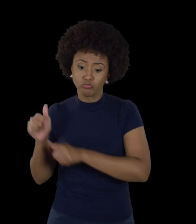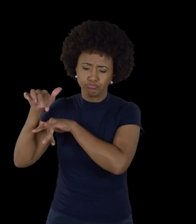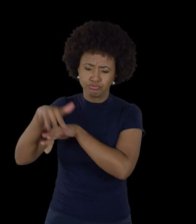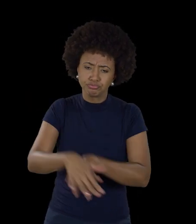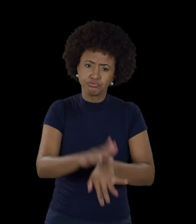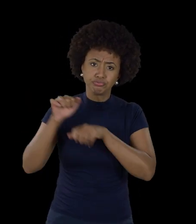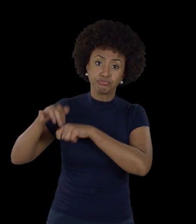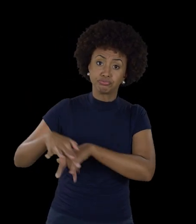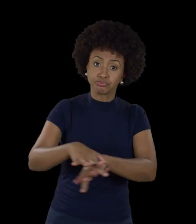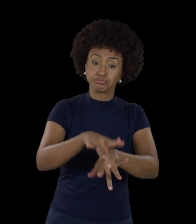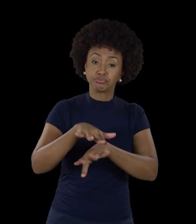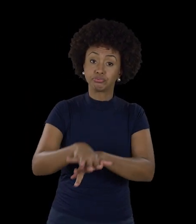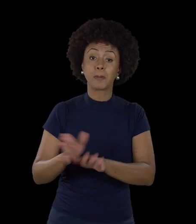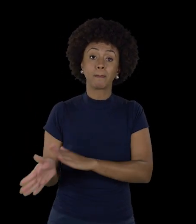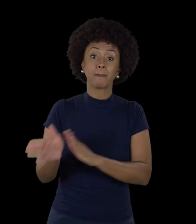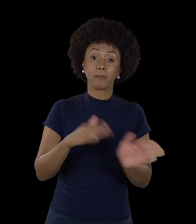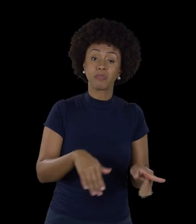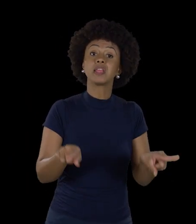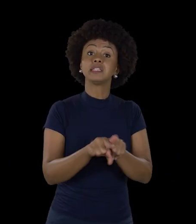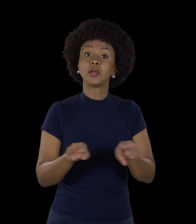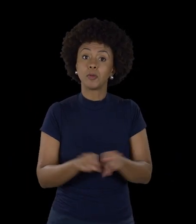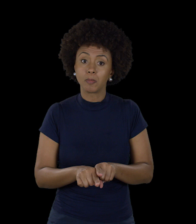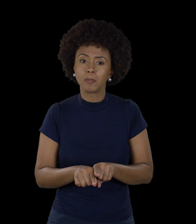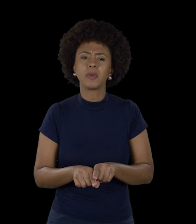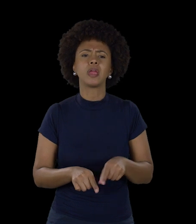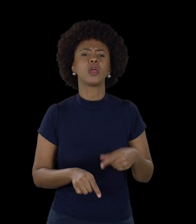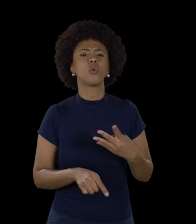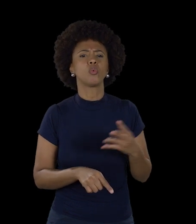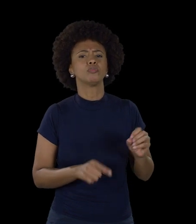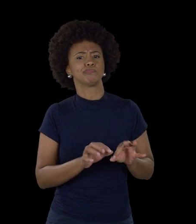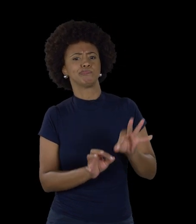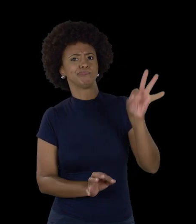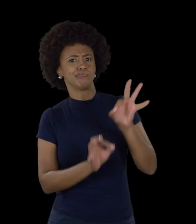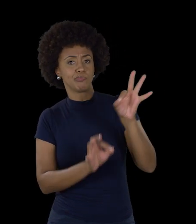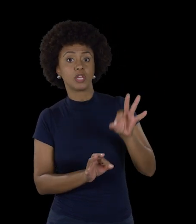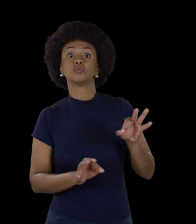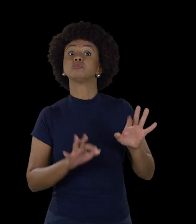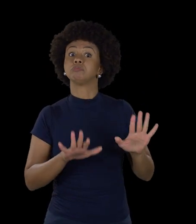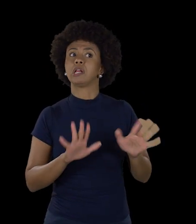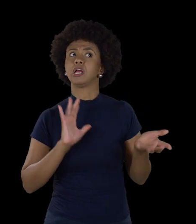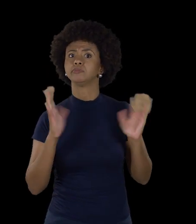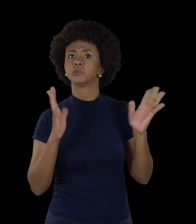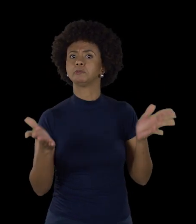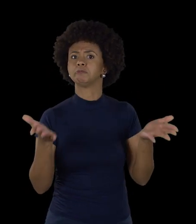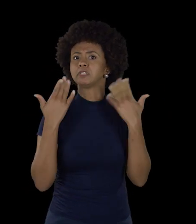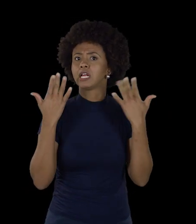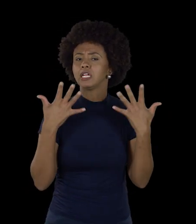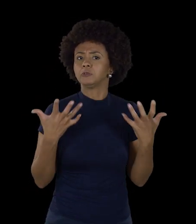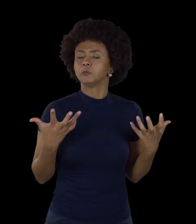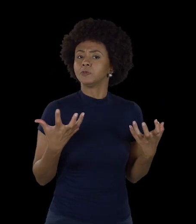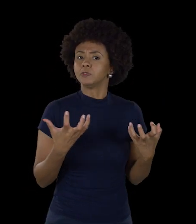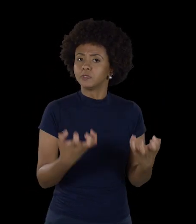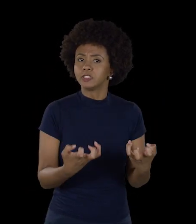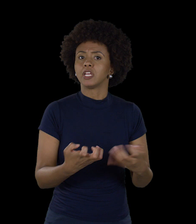outro lado, a parte que tem em média 400 metros de altitude tem um clima quente e seco, um